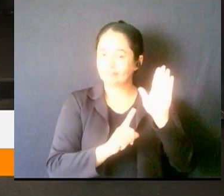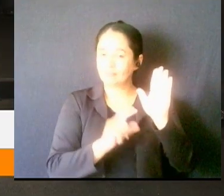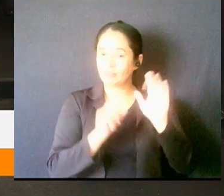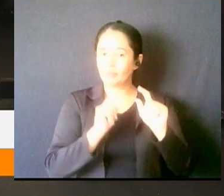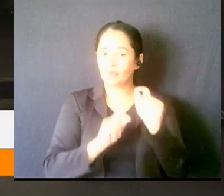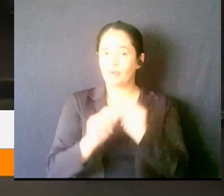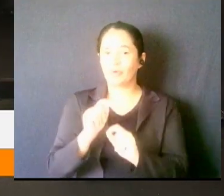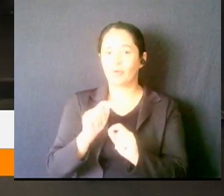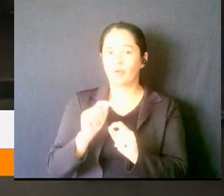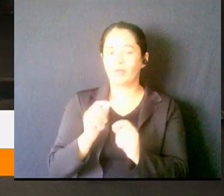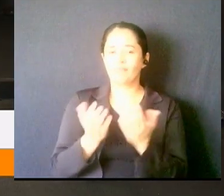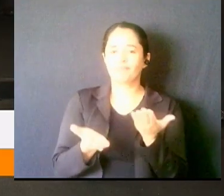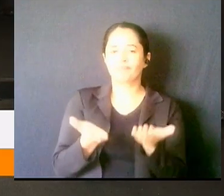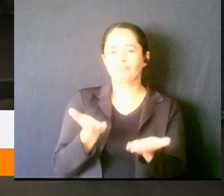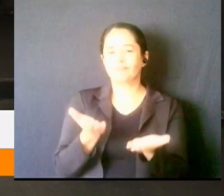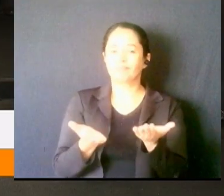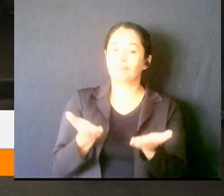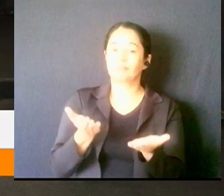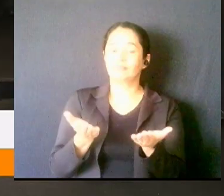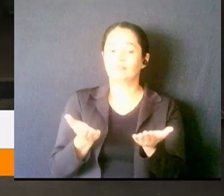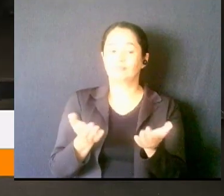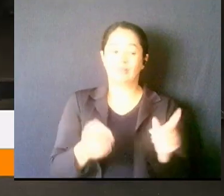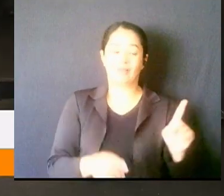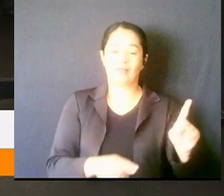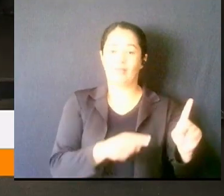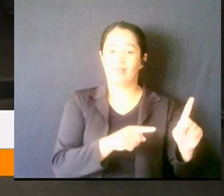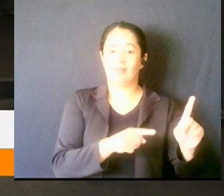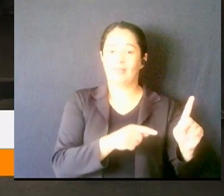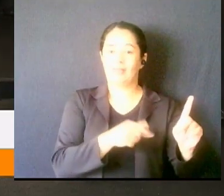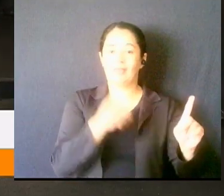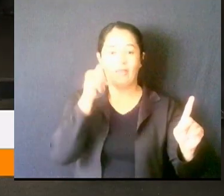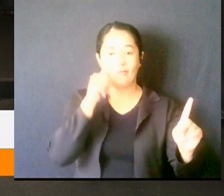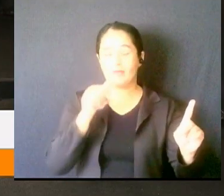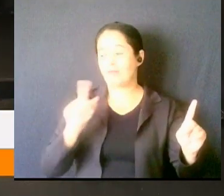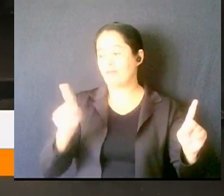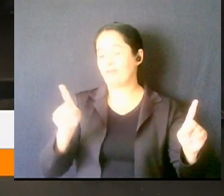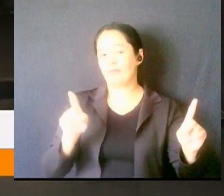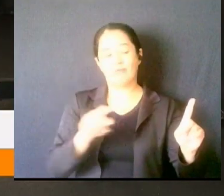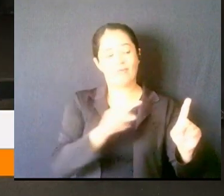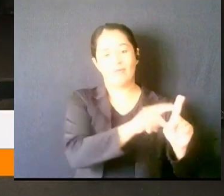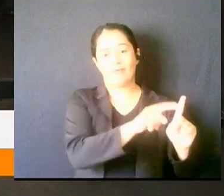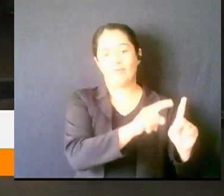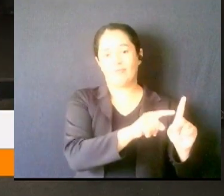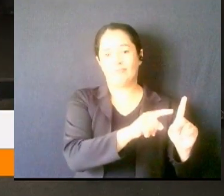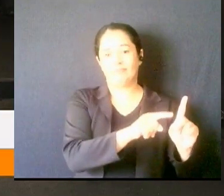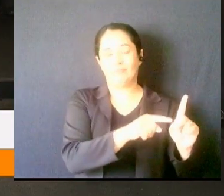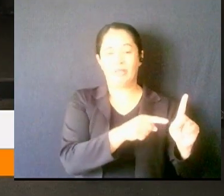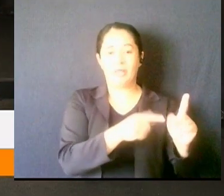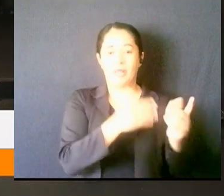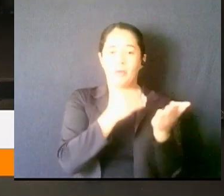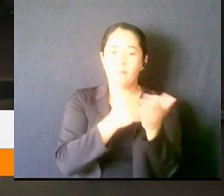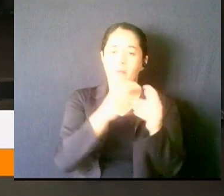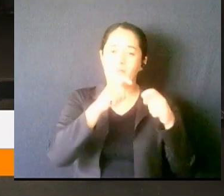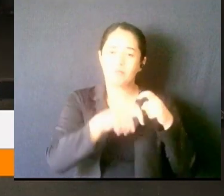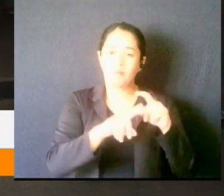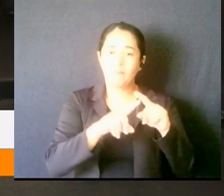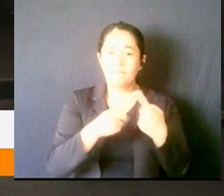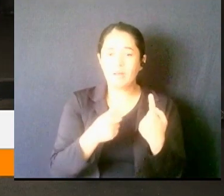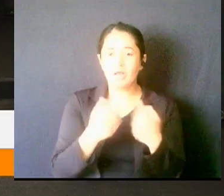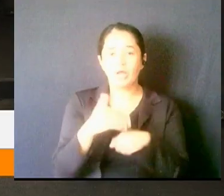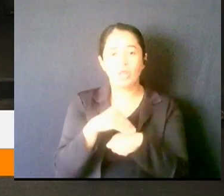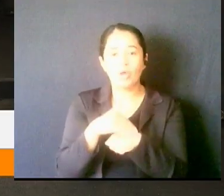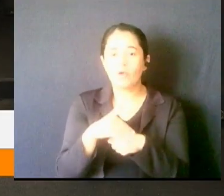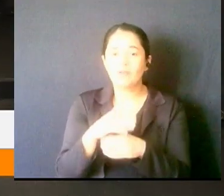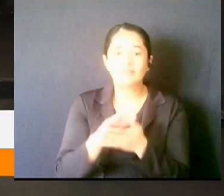a situação. A menina inicia a vida sexual, mas ela não conseguiu ter a abertura para conversar com a mãe. E aí